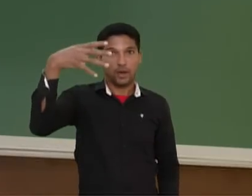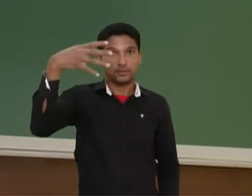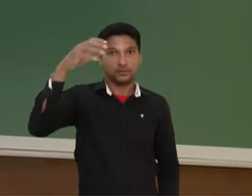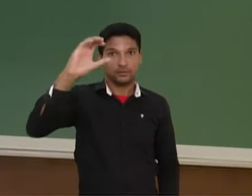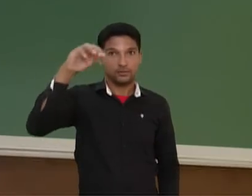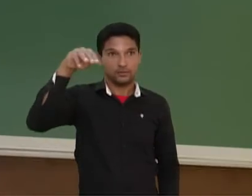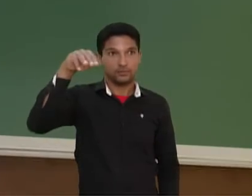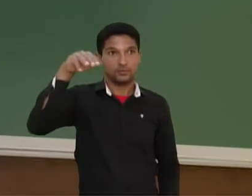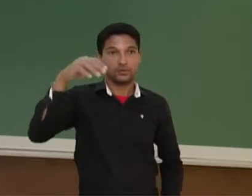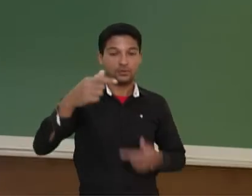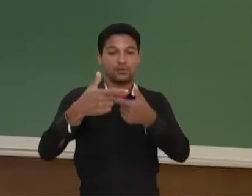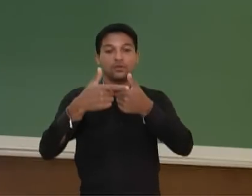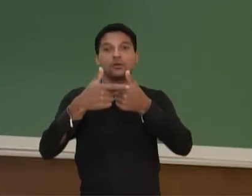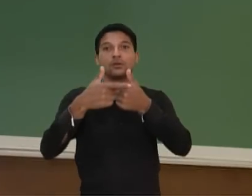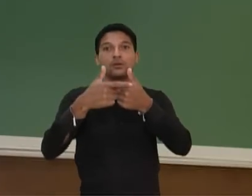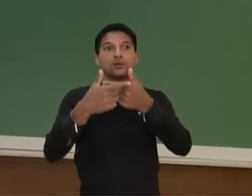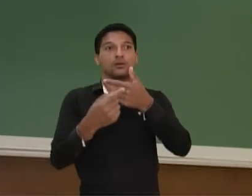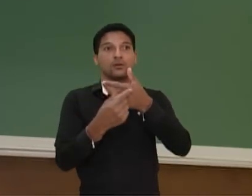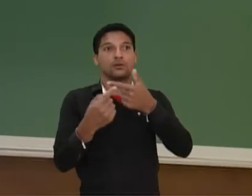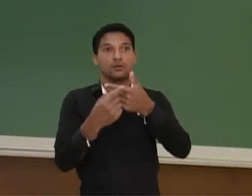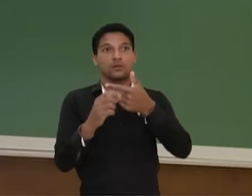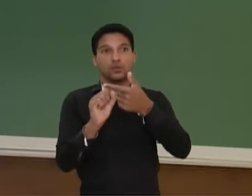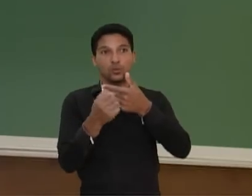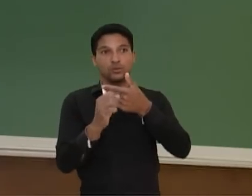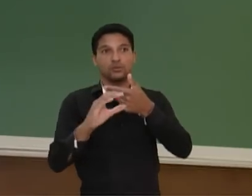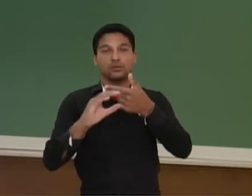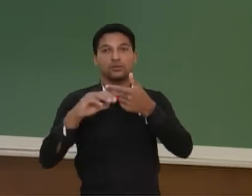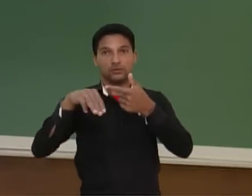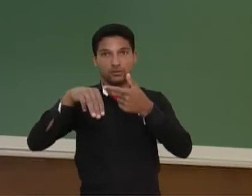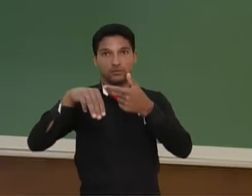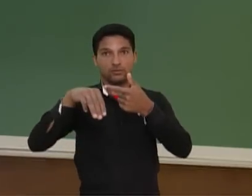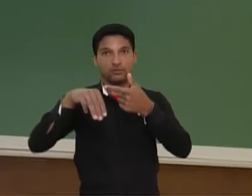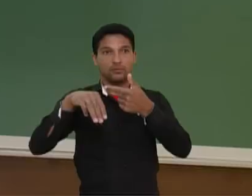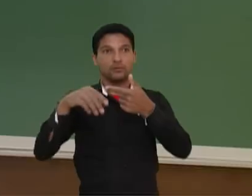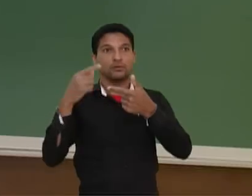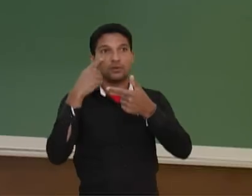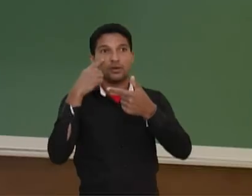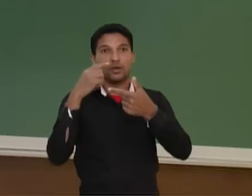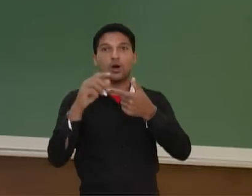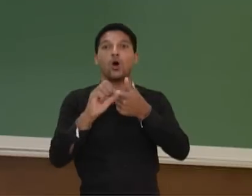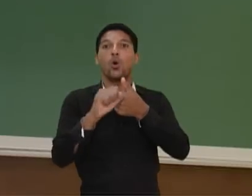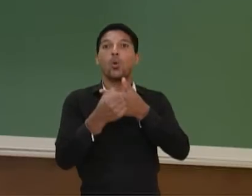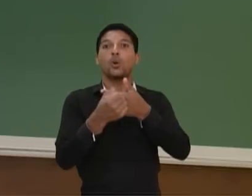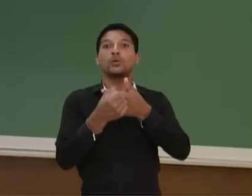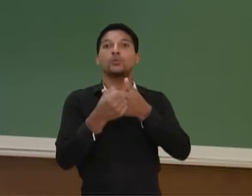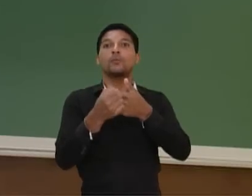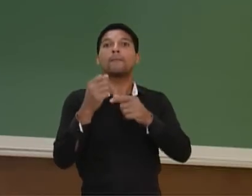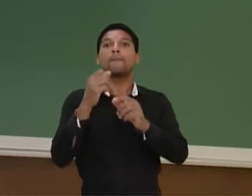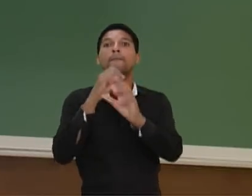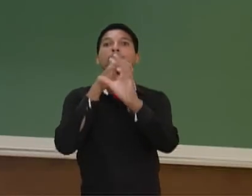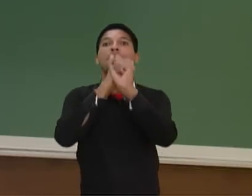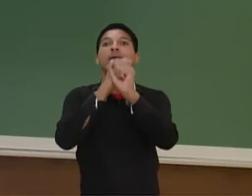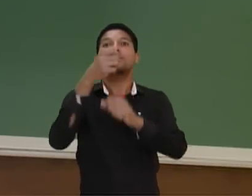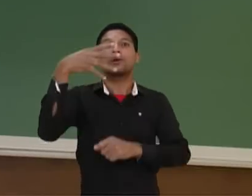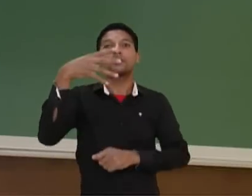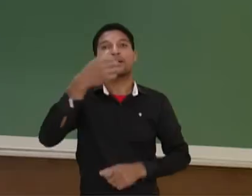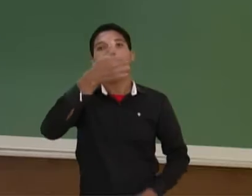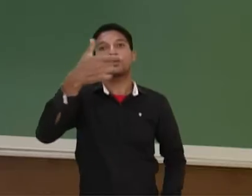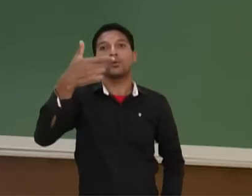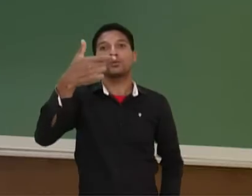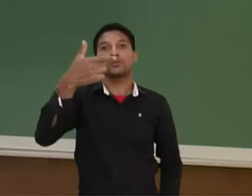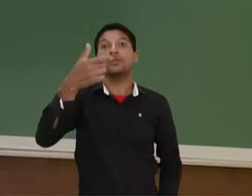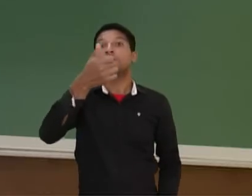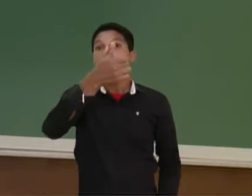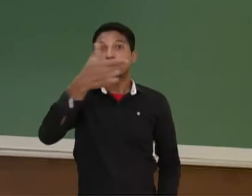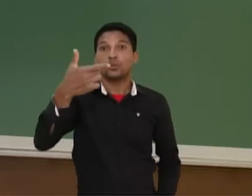média é a metade da soma das duas bases. Então, olha só, 8 mais 4 é quanto? 12, né? E 12